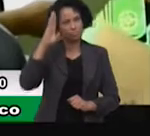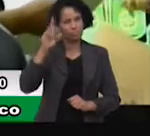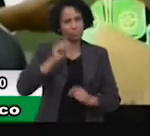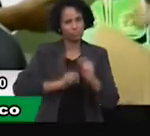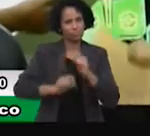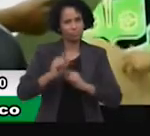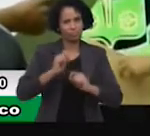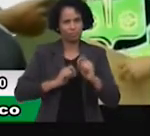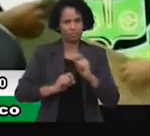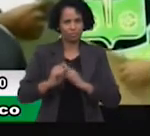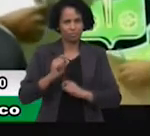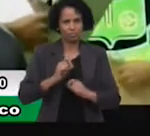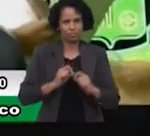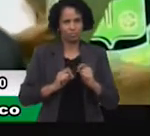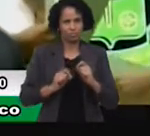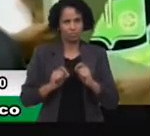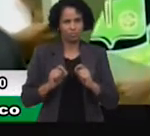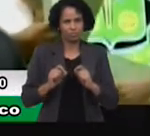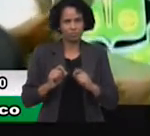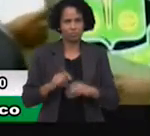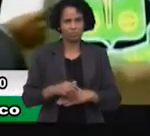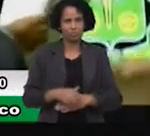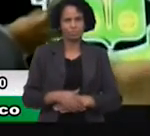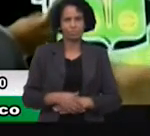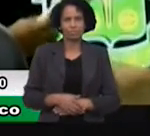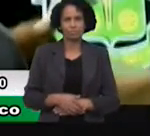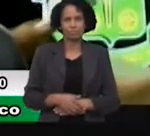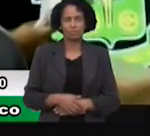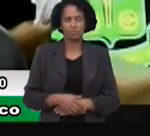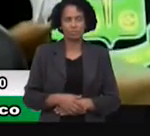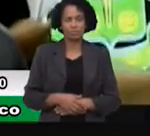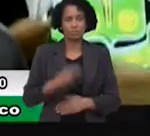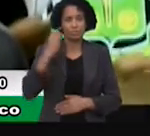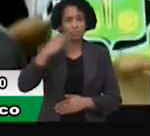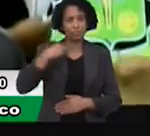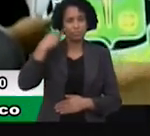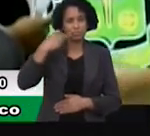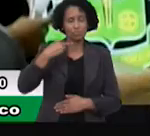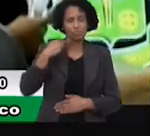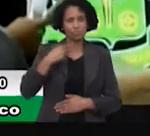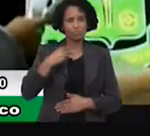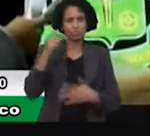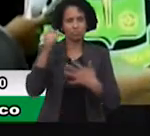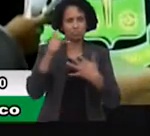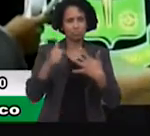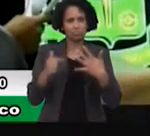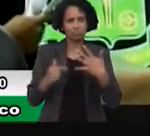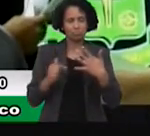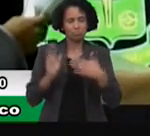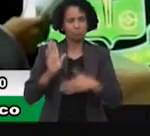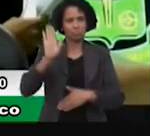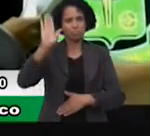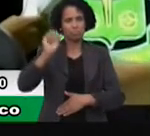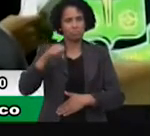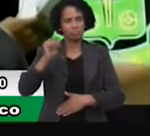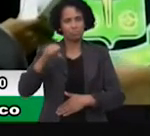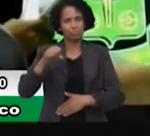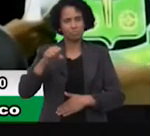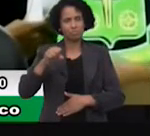o projeto de lei complementar 28 da PMO. Os vereadores favoráveis, permaneçam como estão, os contrários se